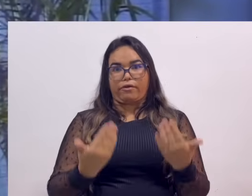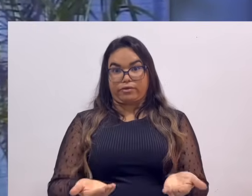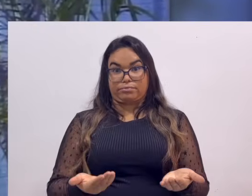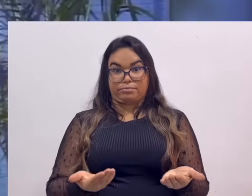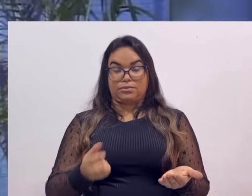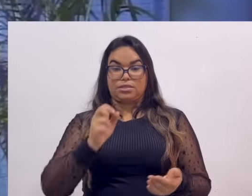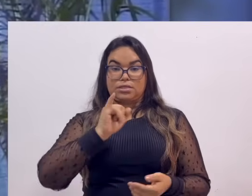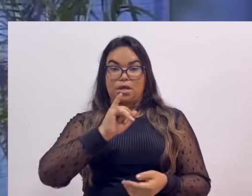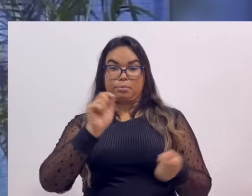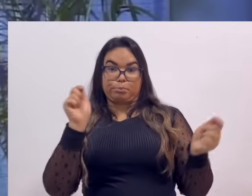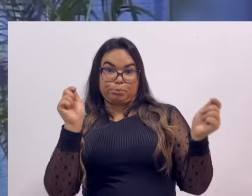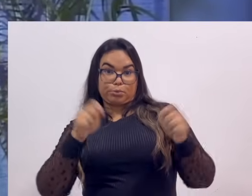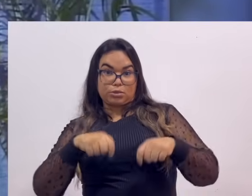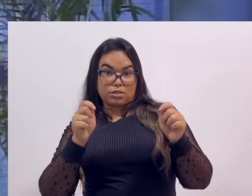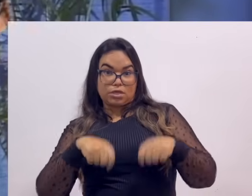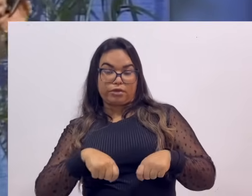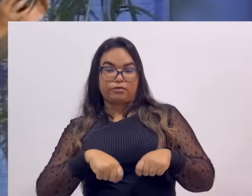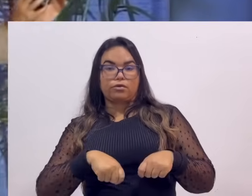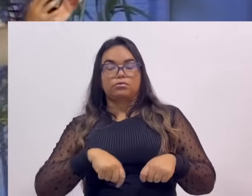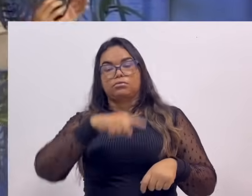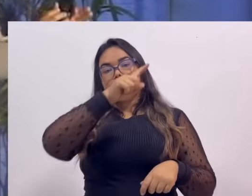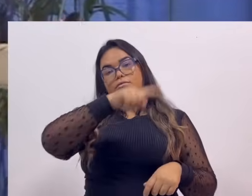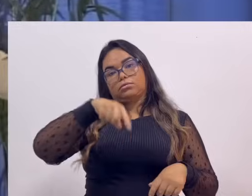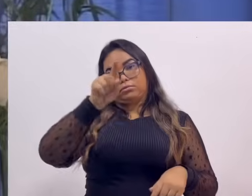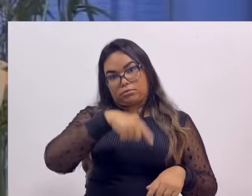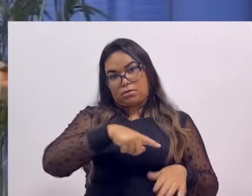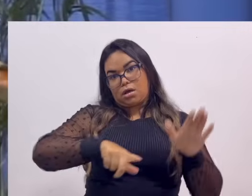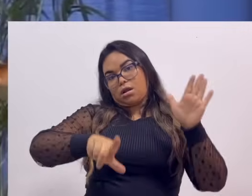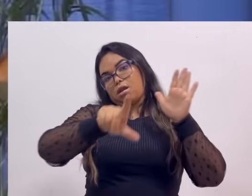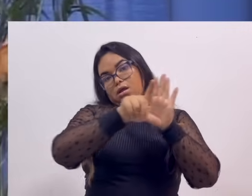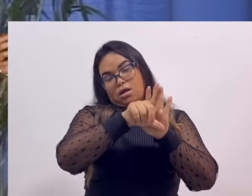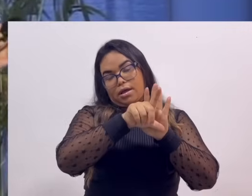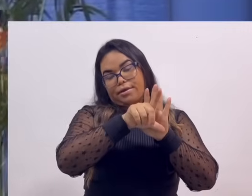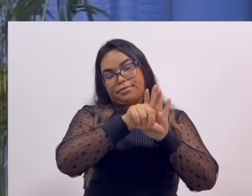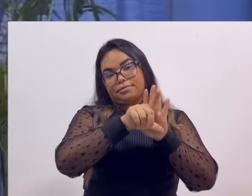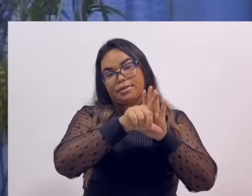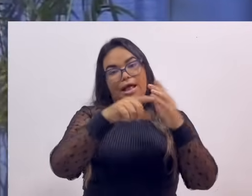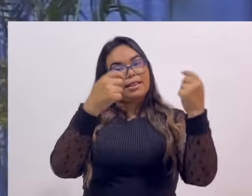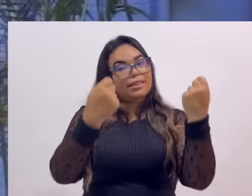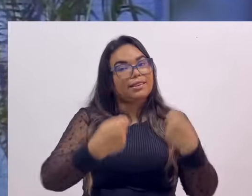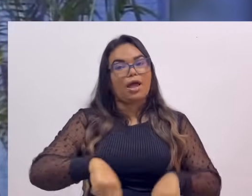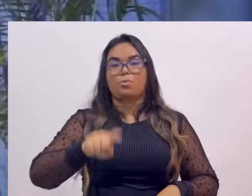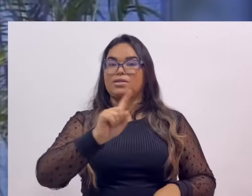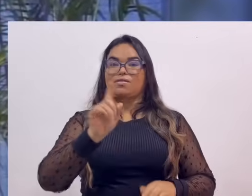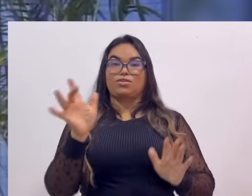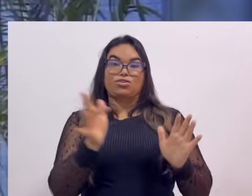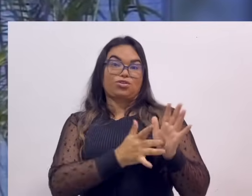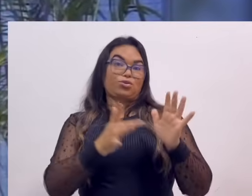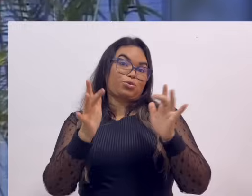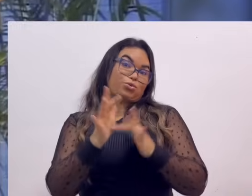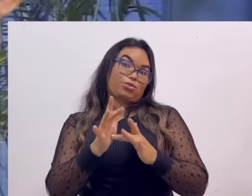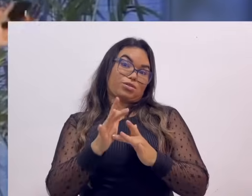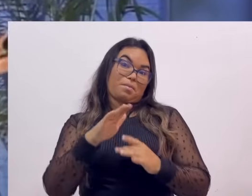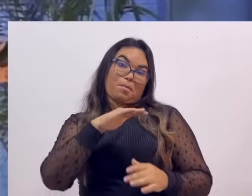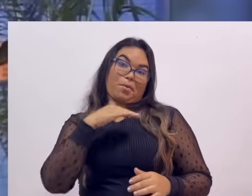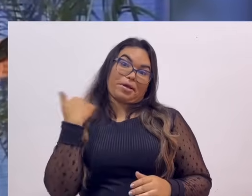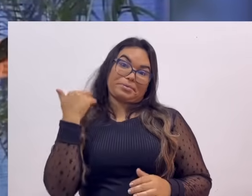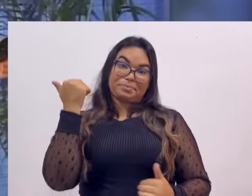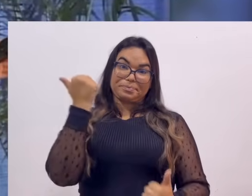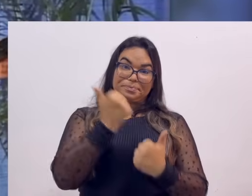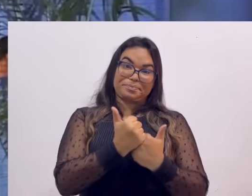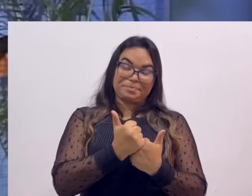sido possível para ele retirar a lei, então não seria necessário para ele pagar a pena da lei.